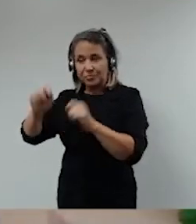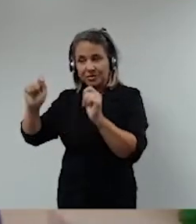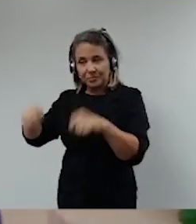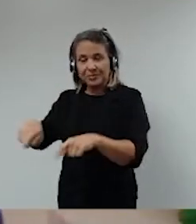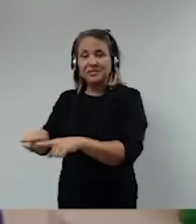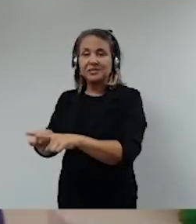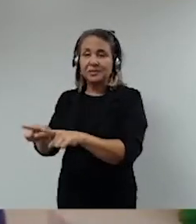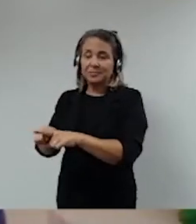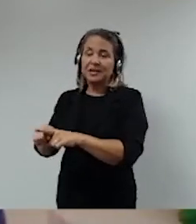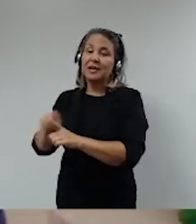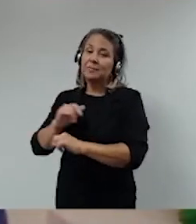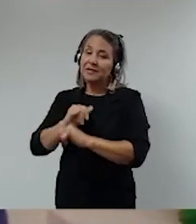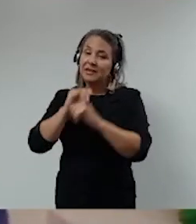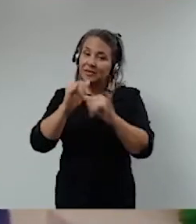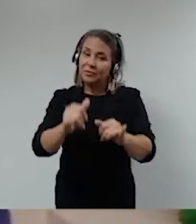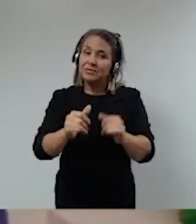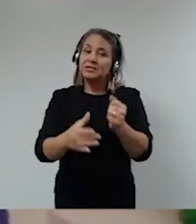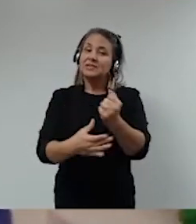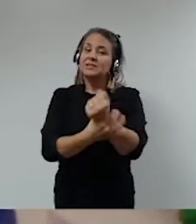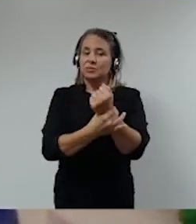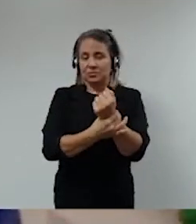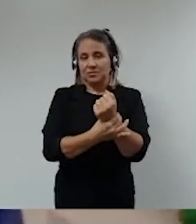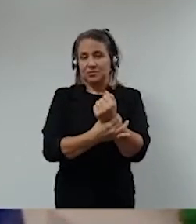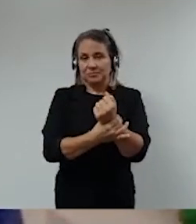possa passar as informações seguras. Tá?